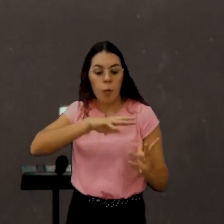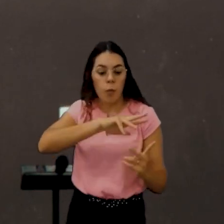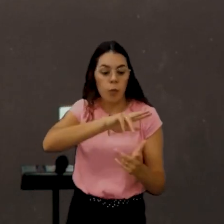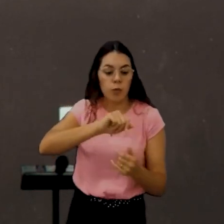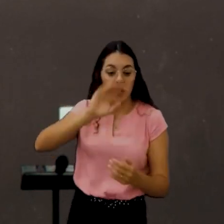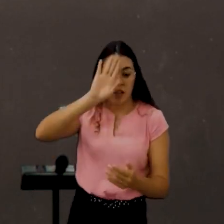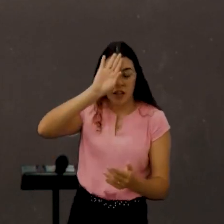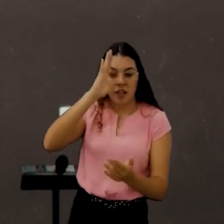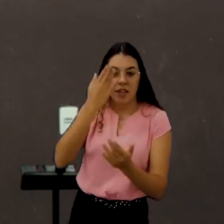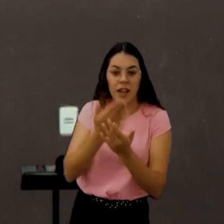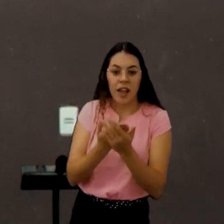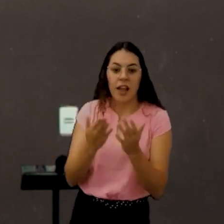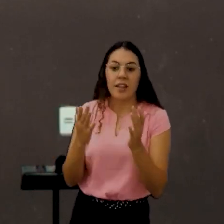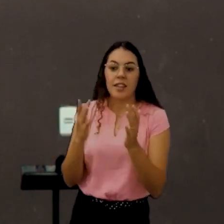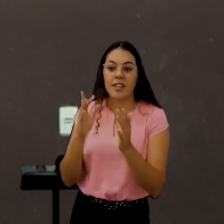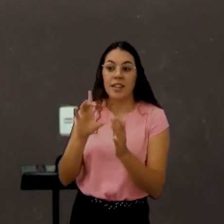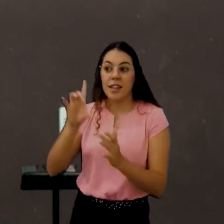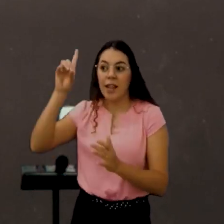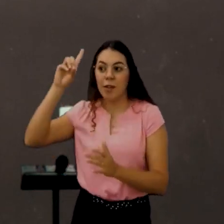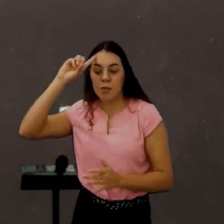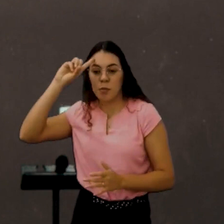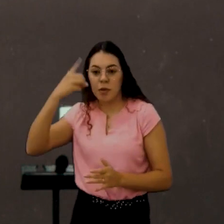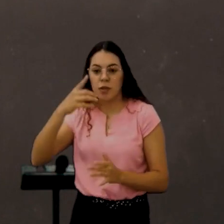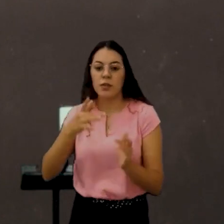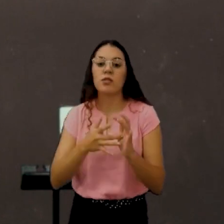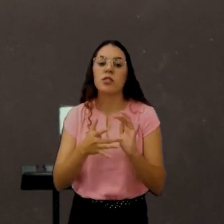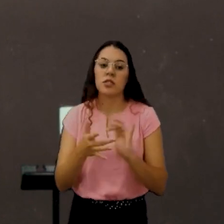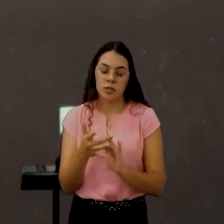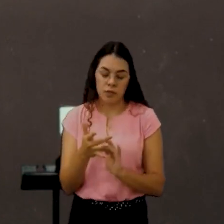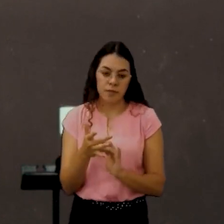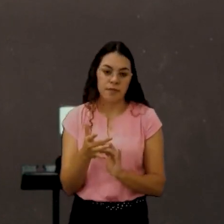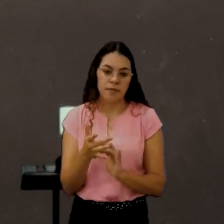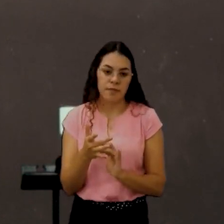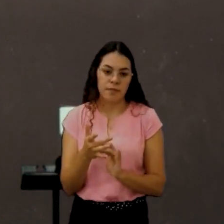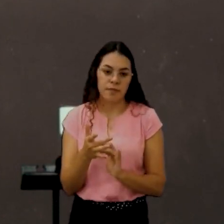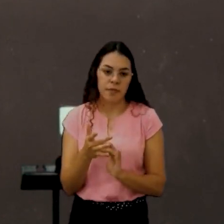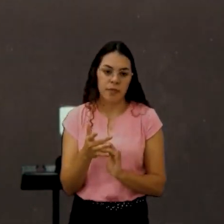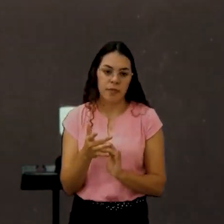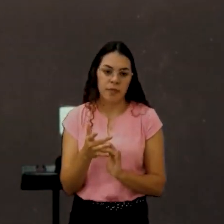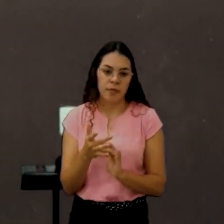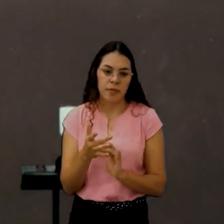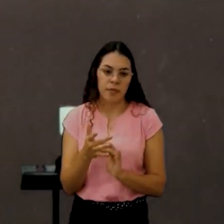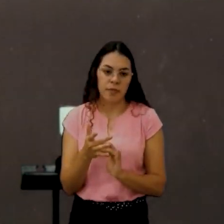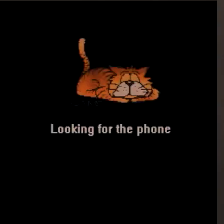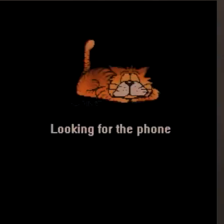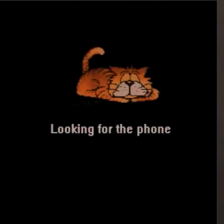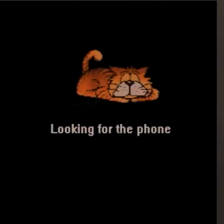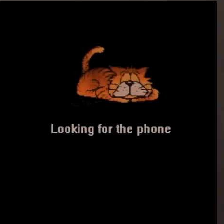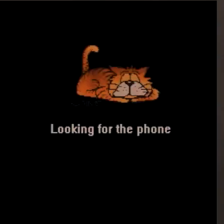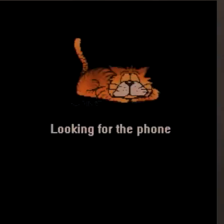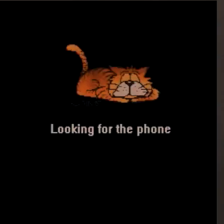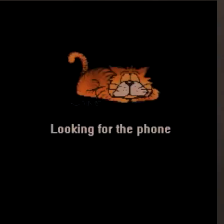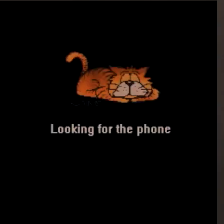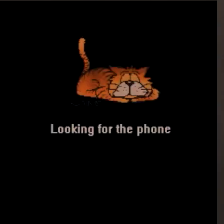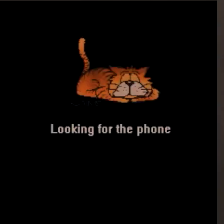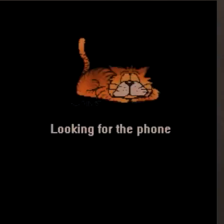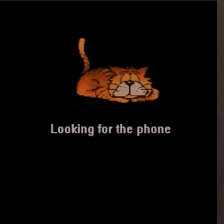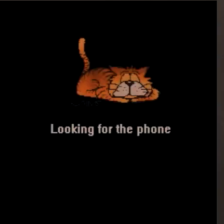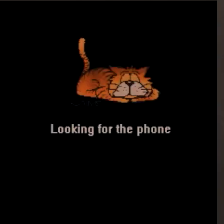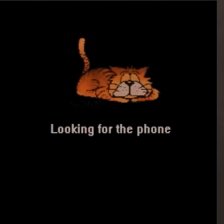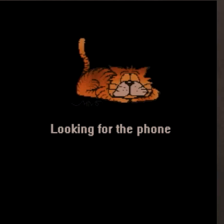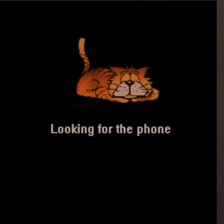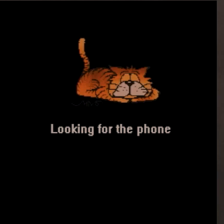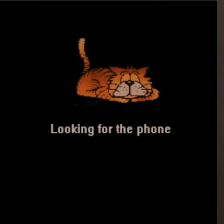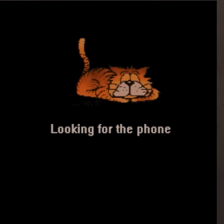tu me enviaste. Sabe como é que o mundo vai ver que Jesus é real em nós? Quando ele vê o nosso amor